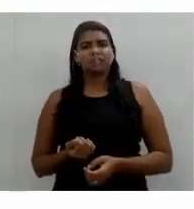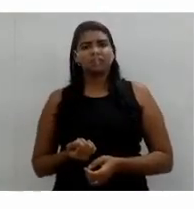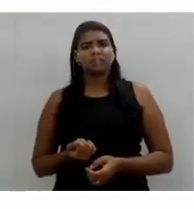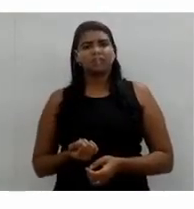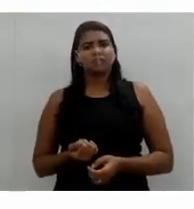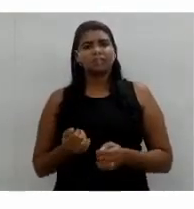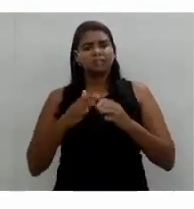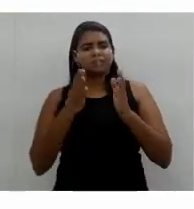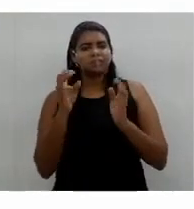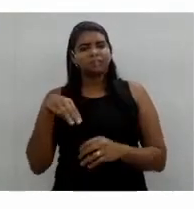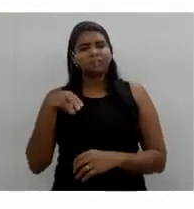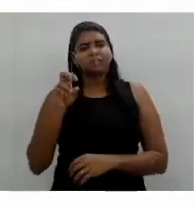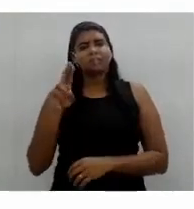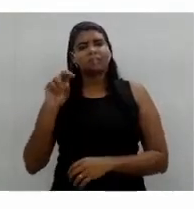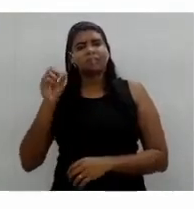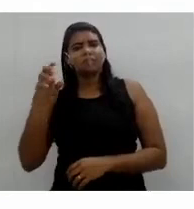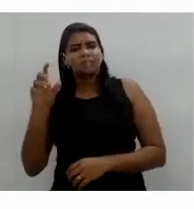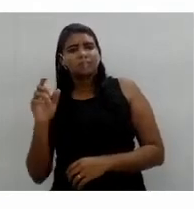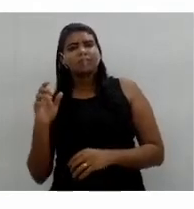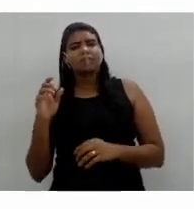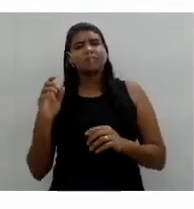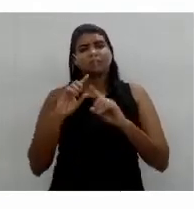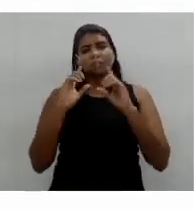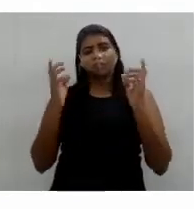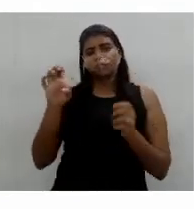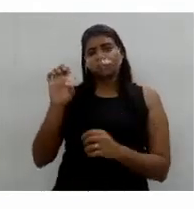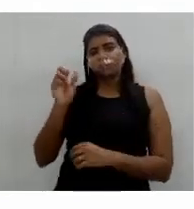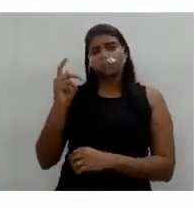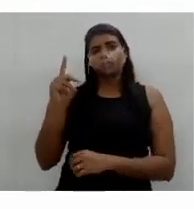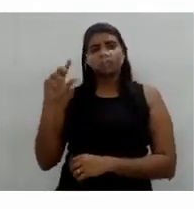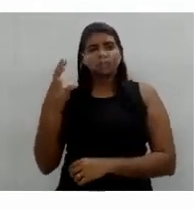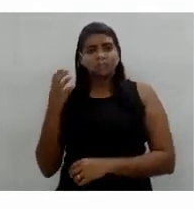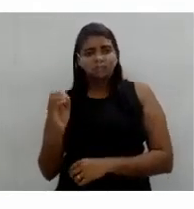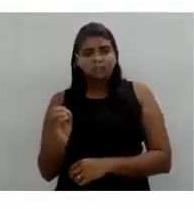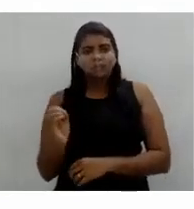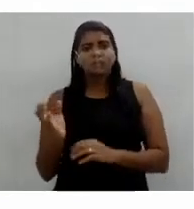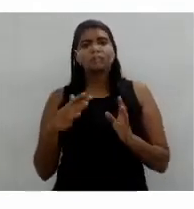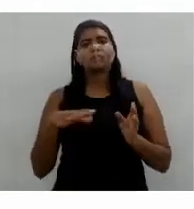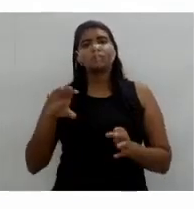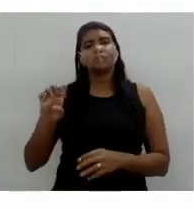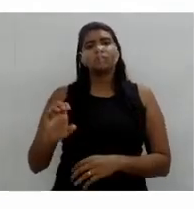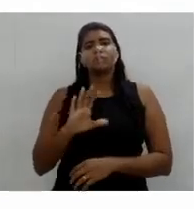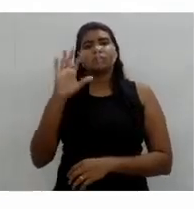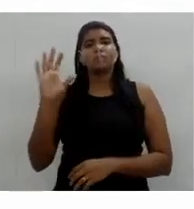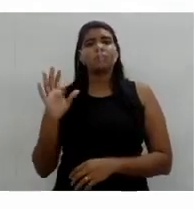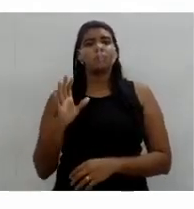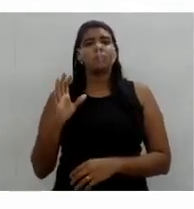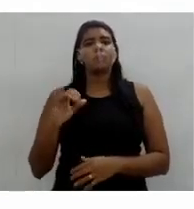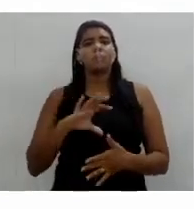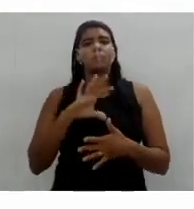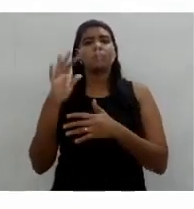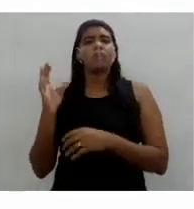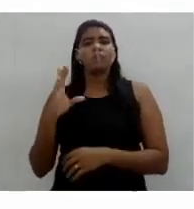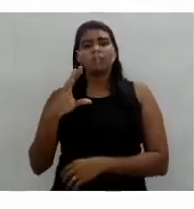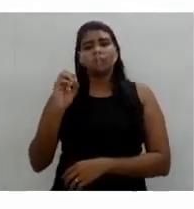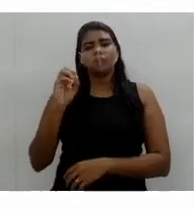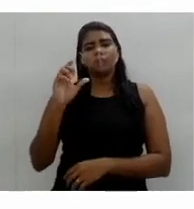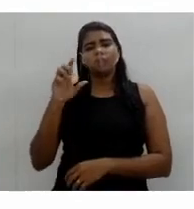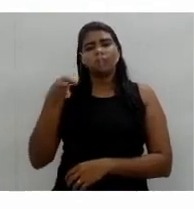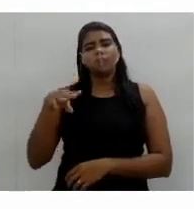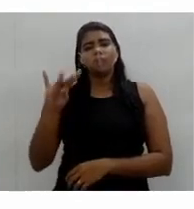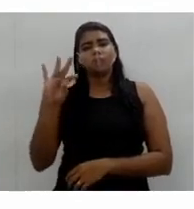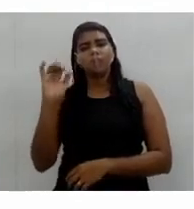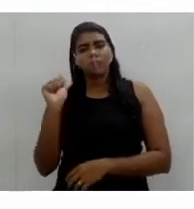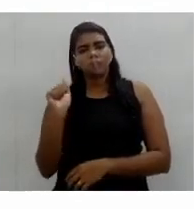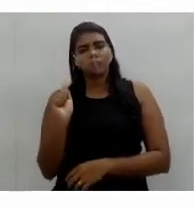Museu Nacional do Ar e o Espaço, que fica localizado em Washington, nos Estados Unidos, o Columbia,